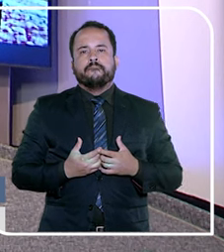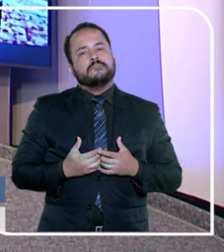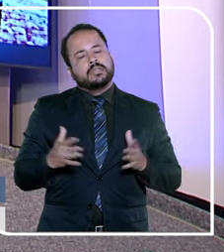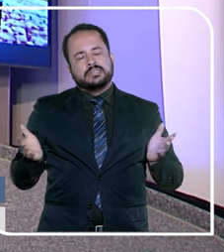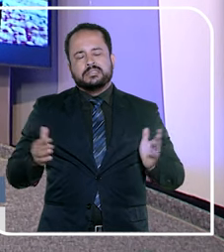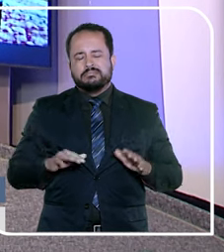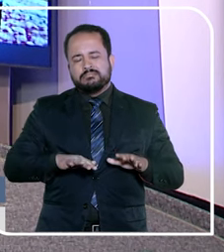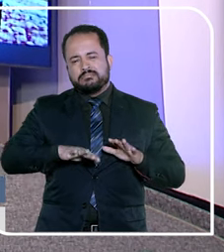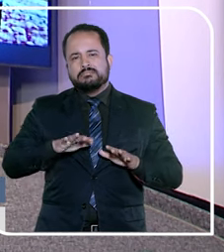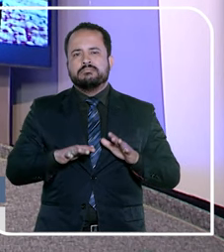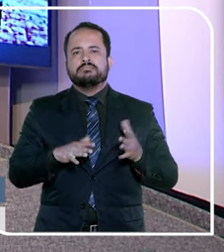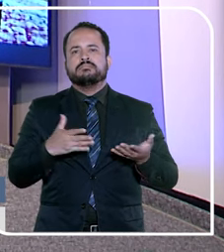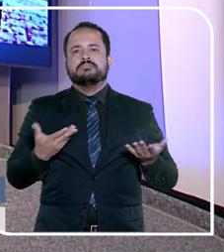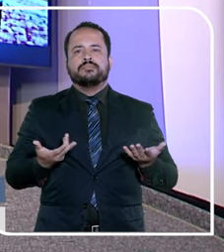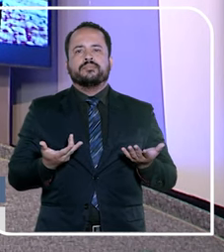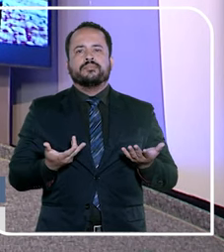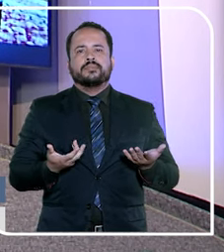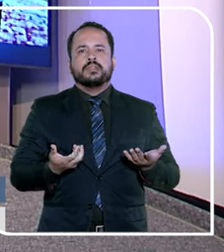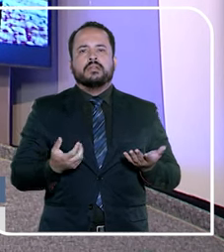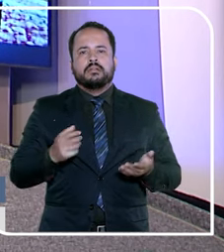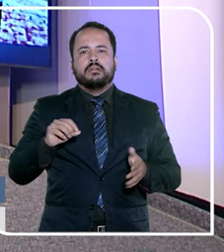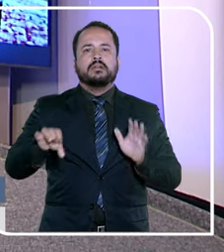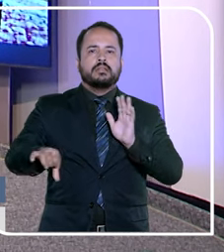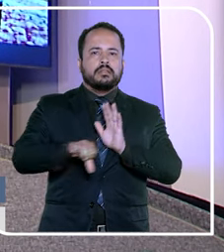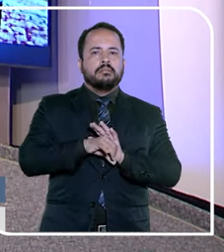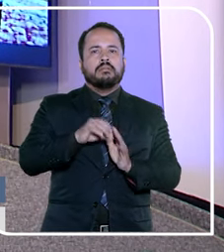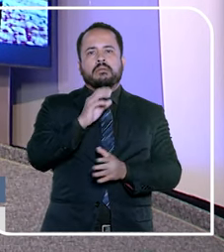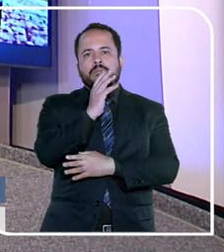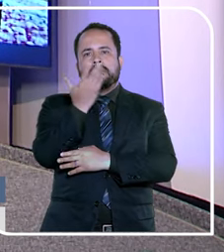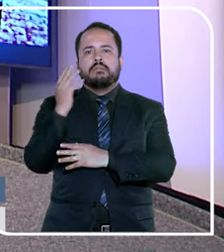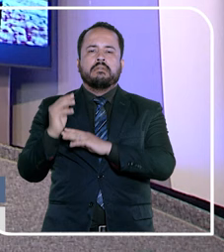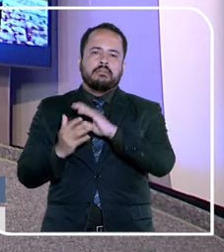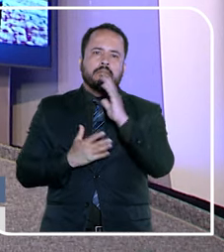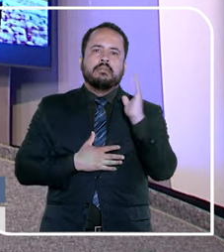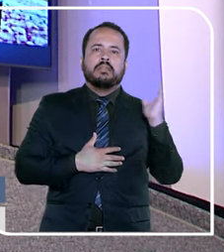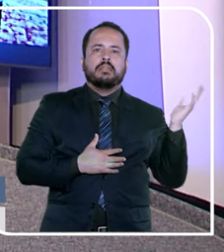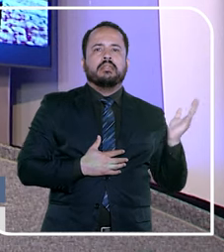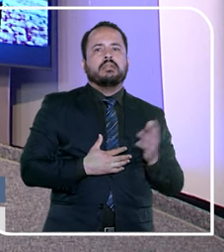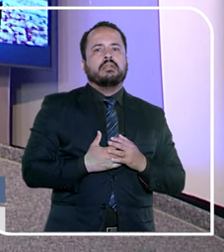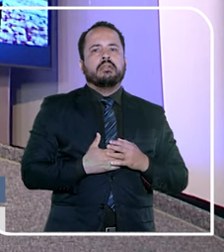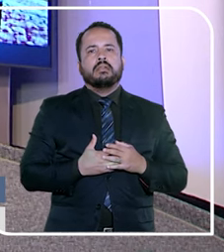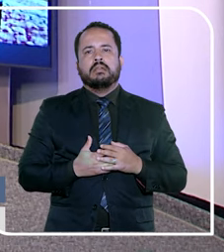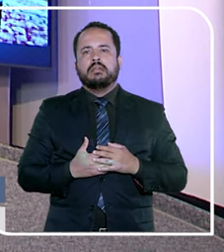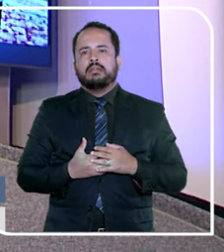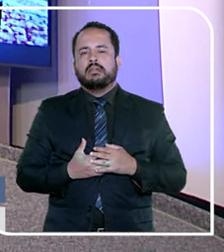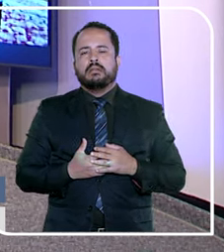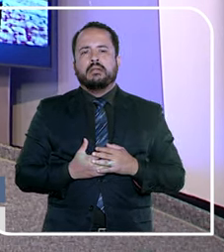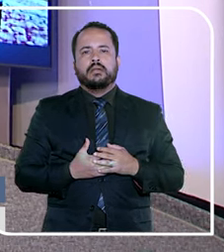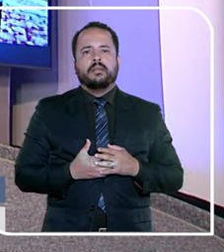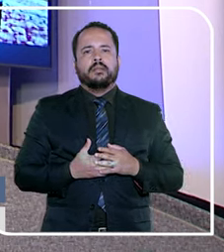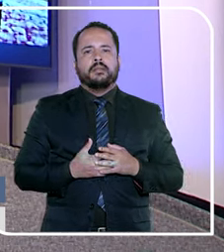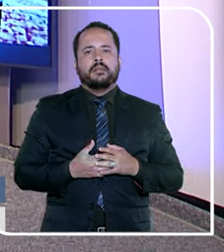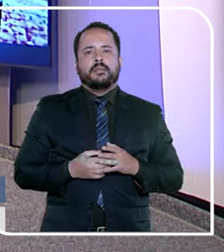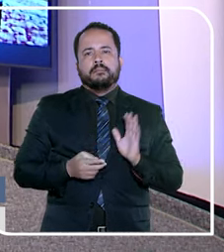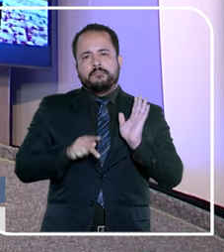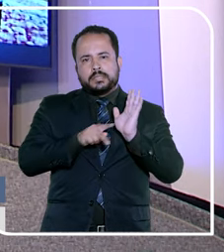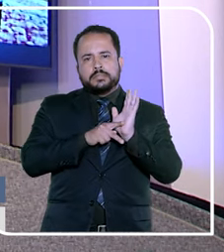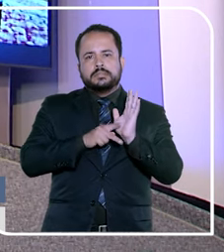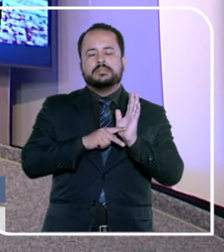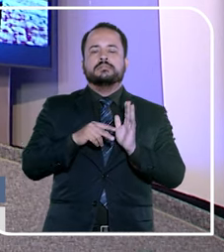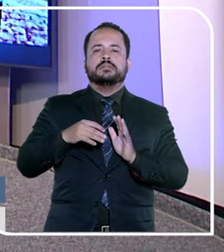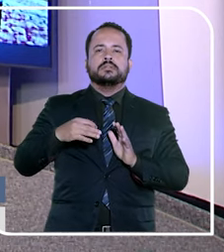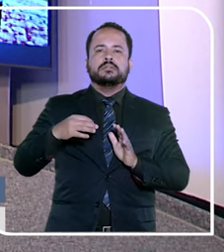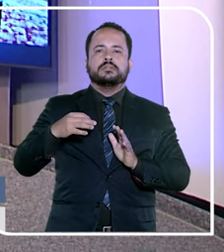regra une-se o crime ambiental sem excedência da da desse bagatelar